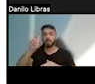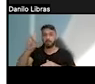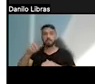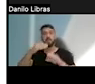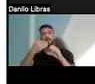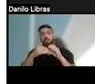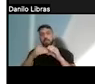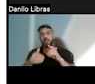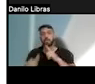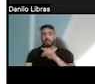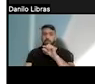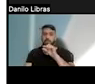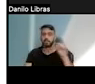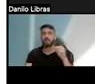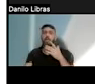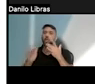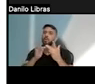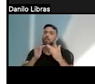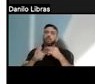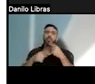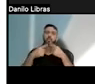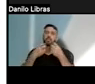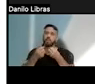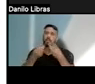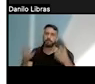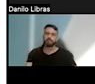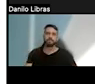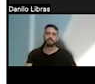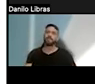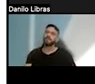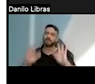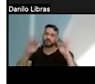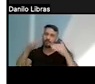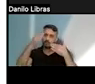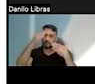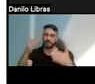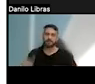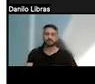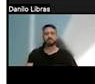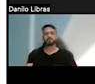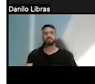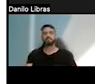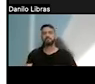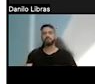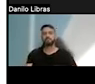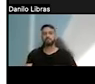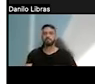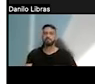vocês queiram entrar em contato, tirar alguma dúvida. E é isso. Muito obrigada, gente.